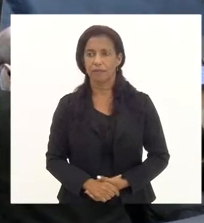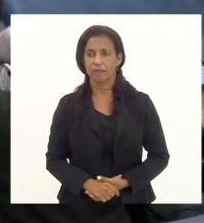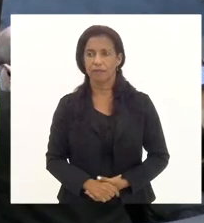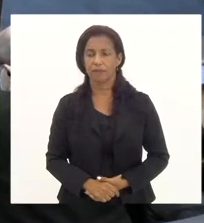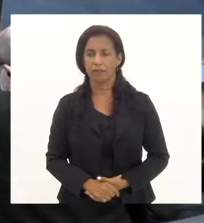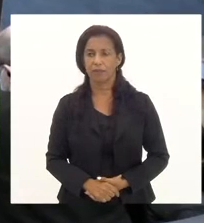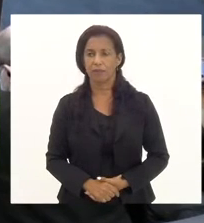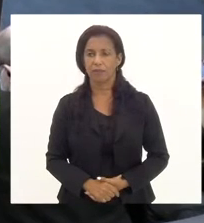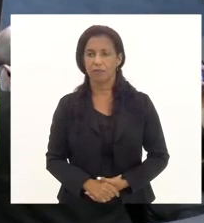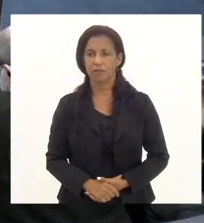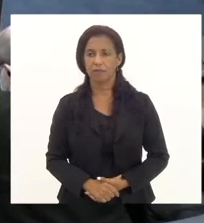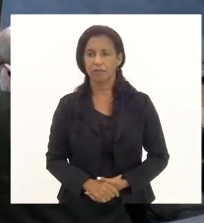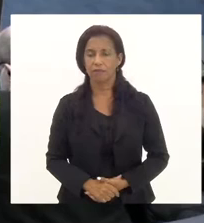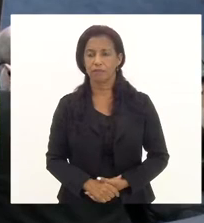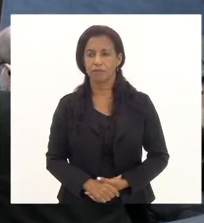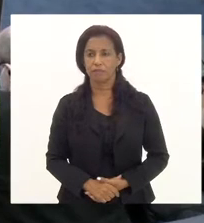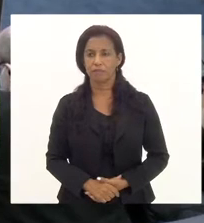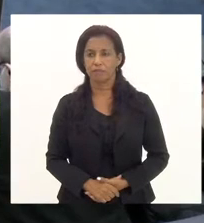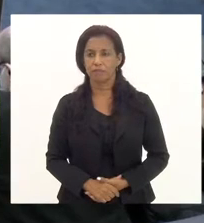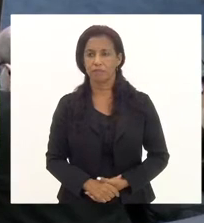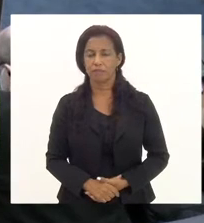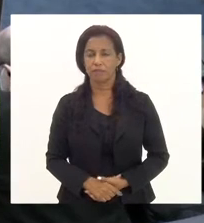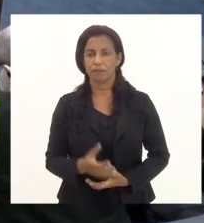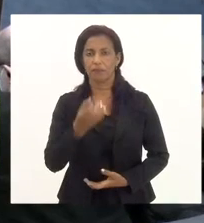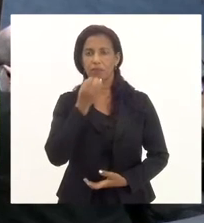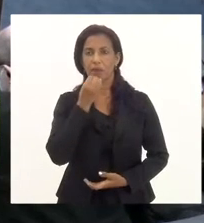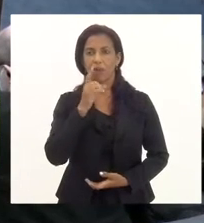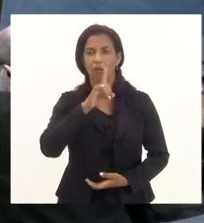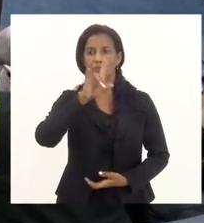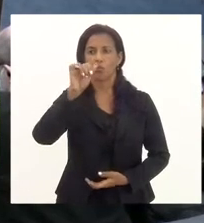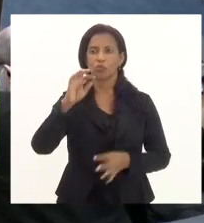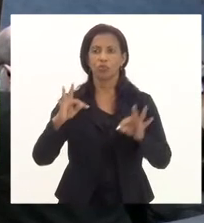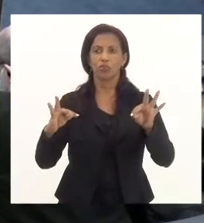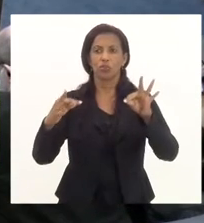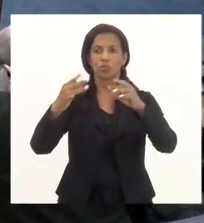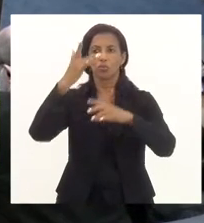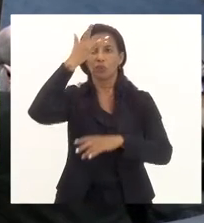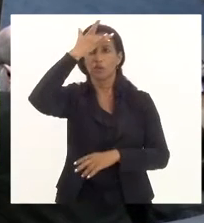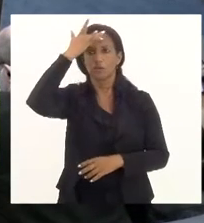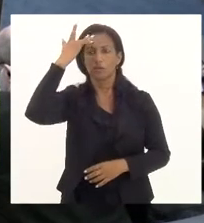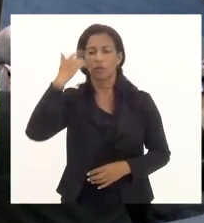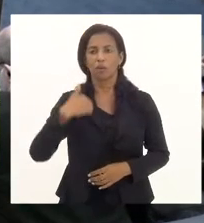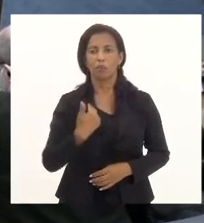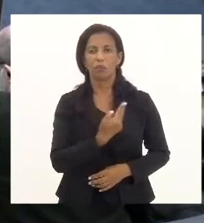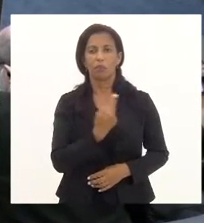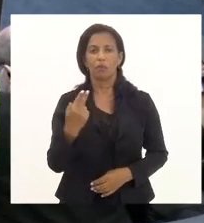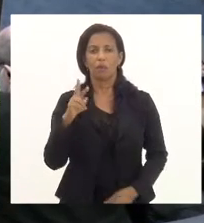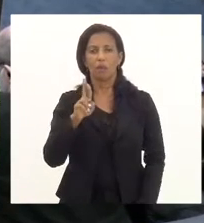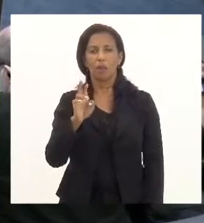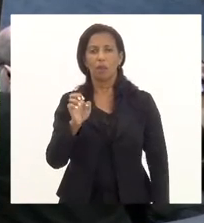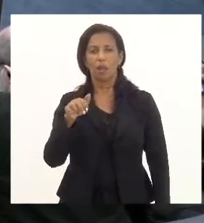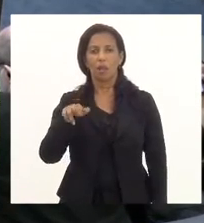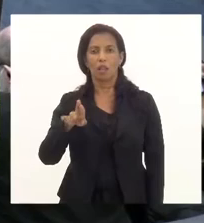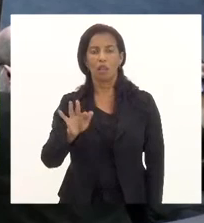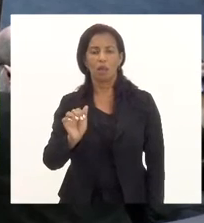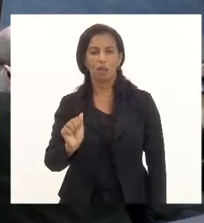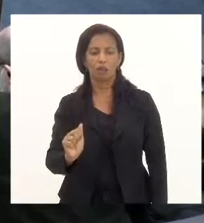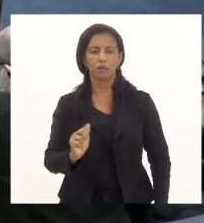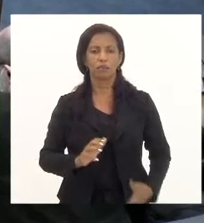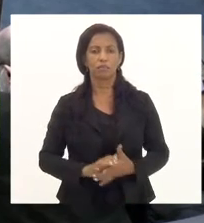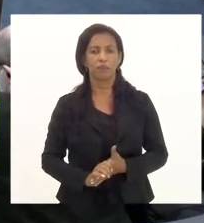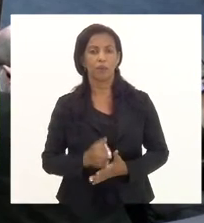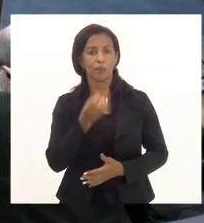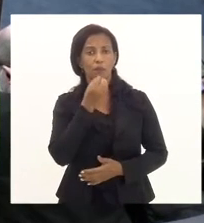E aí Olá bom dia a todas e todos Eu me chamo Renata saudade do erj